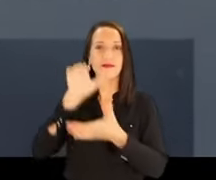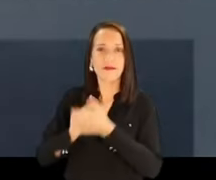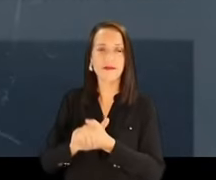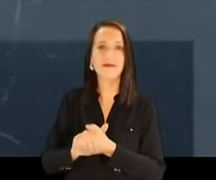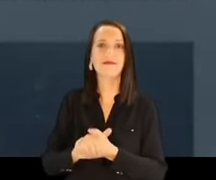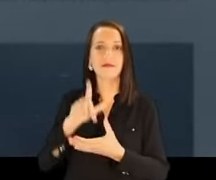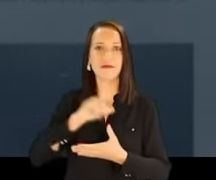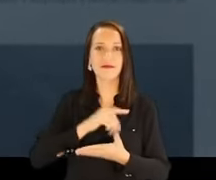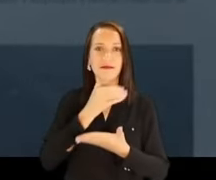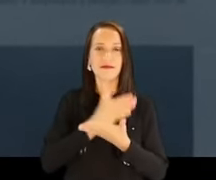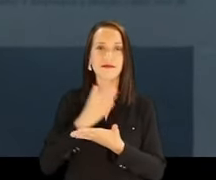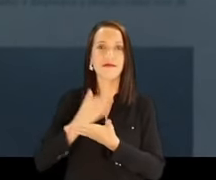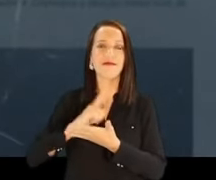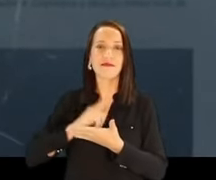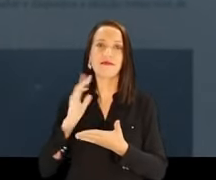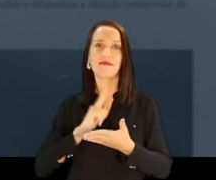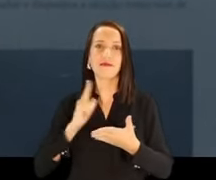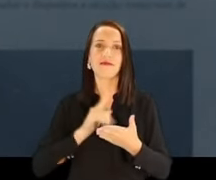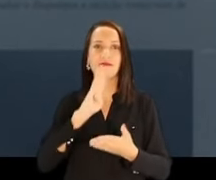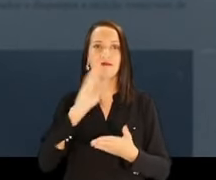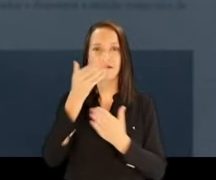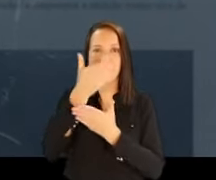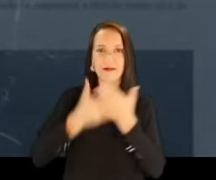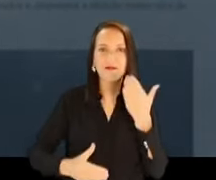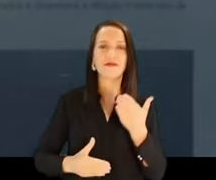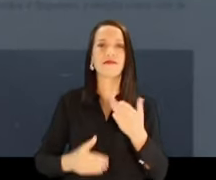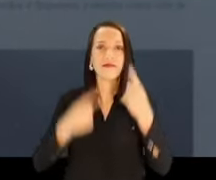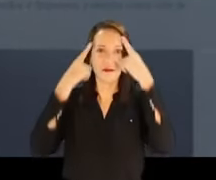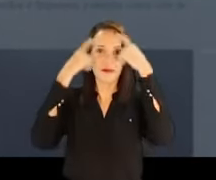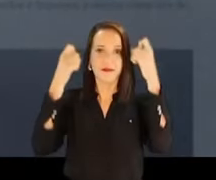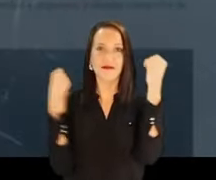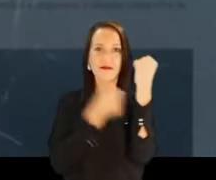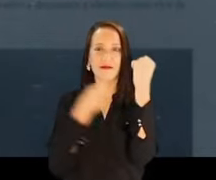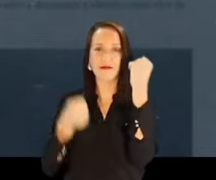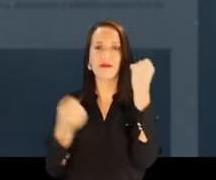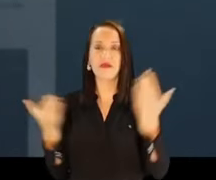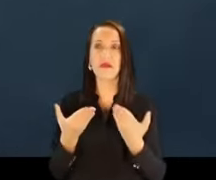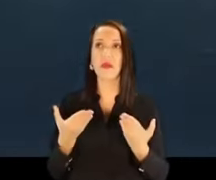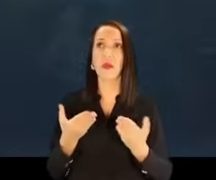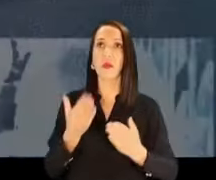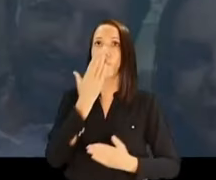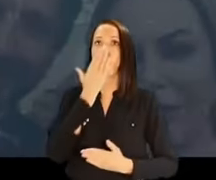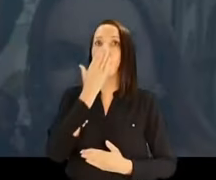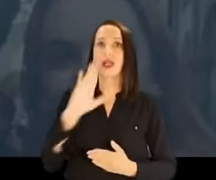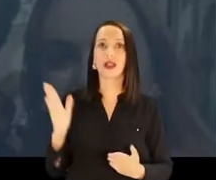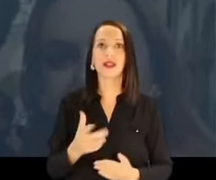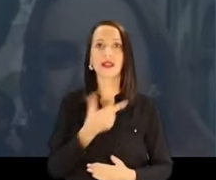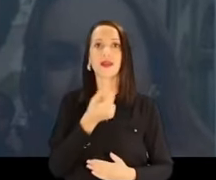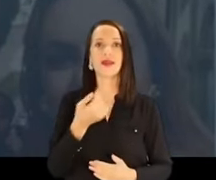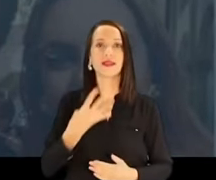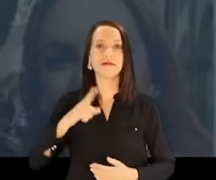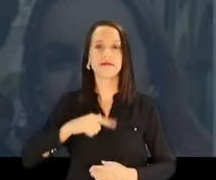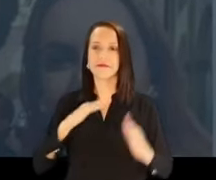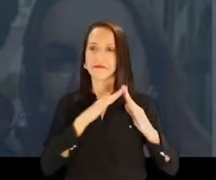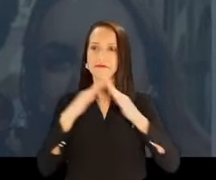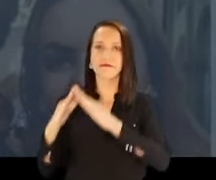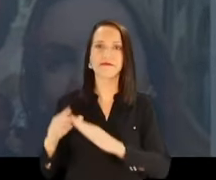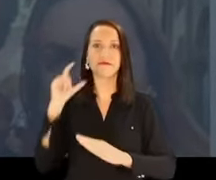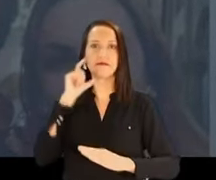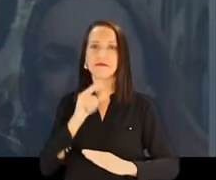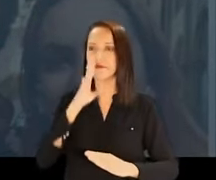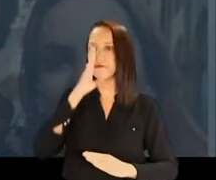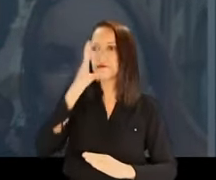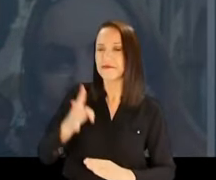de Ricardo, registra BO por violência doméstica, que agora ele tenta negar. 2014. Uma vizinha